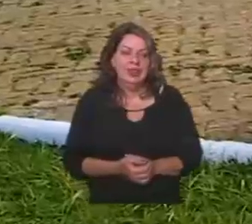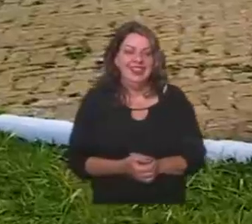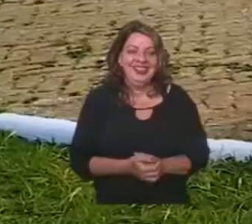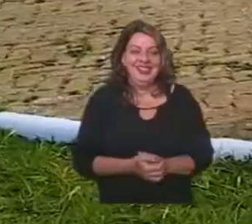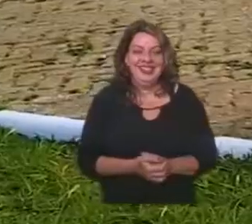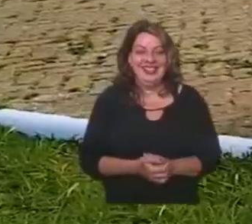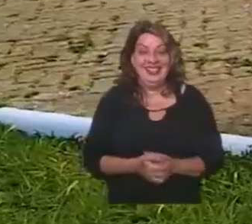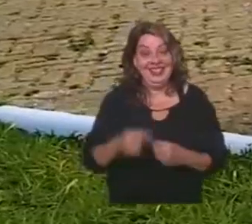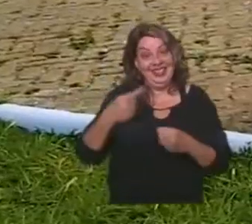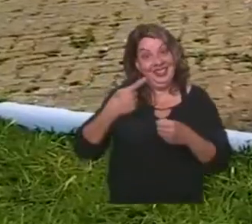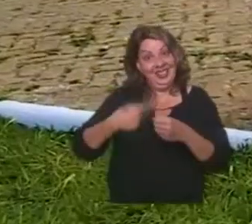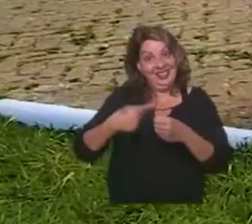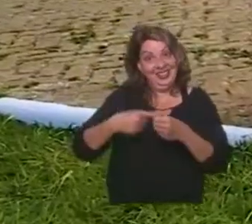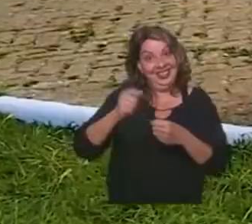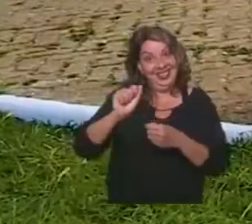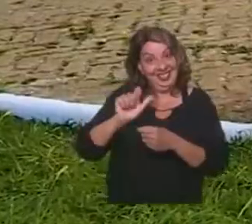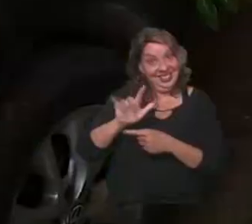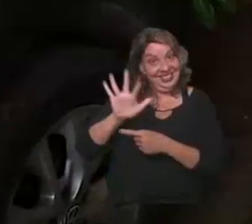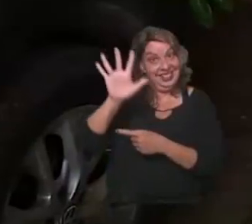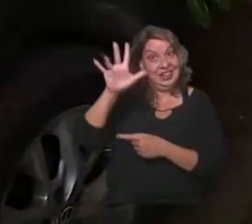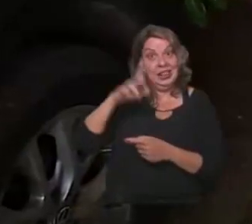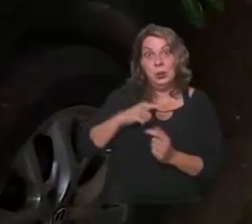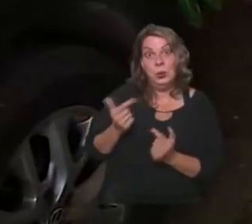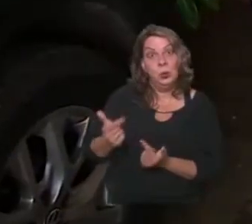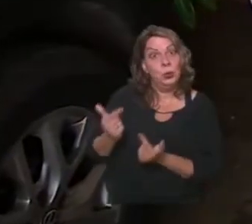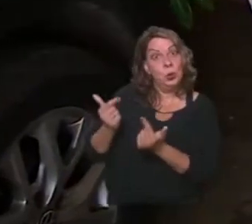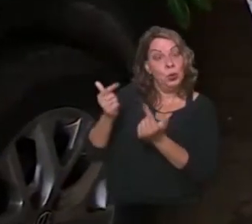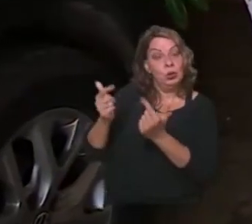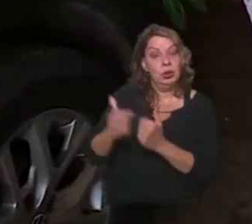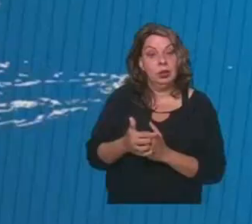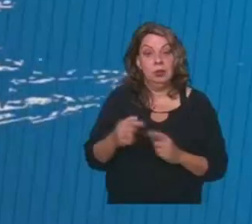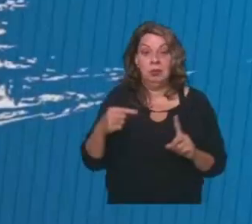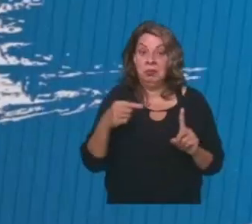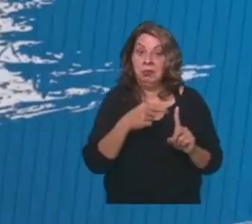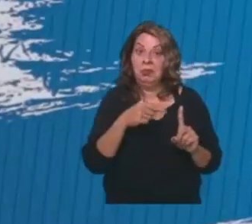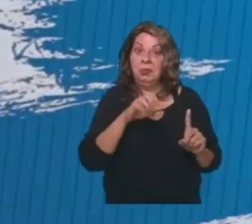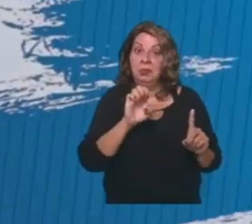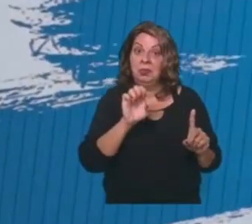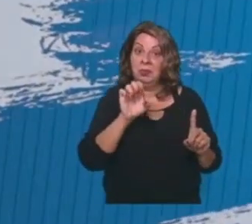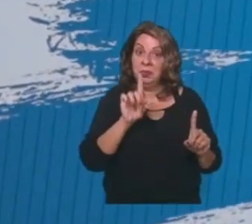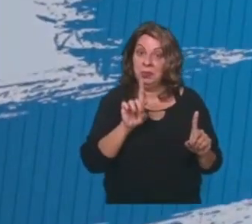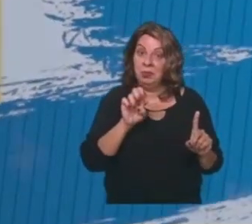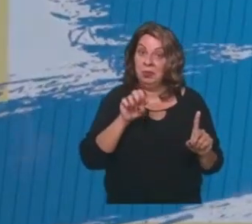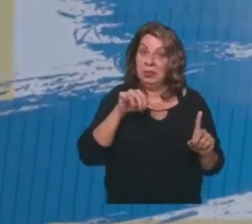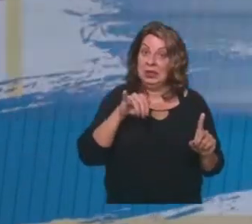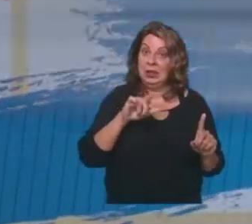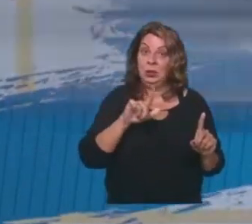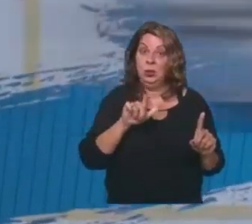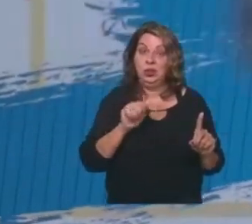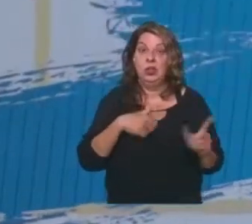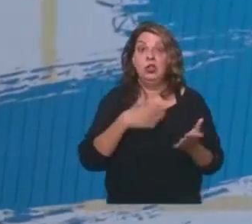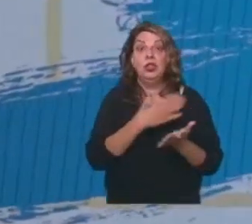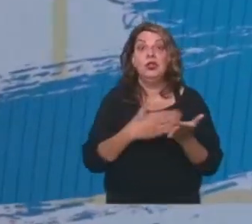E Lagarto realmente é cidade pé quente. Olha só a Edenilza, ela dividiu o segundo prêmio, uma Honda Pop